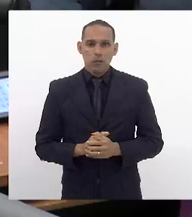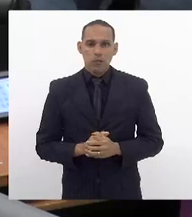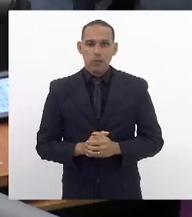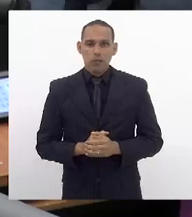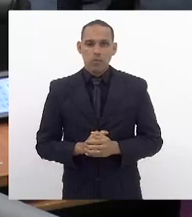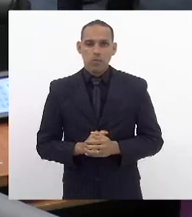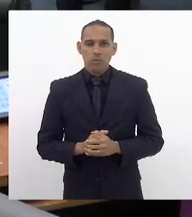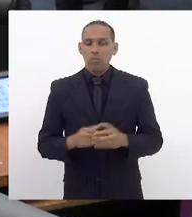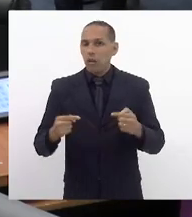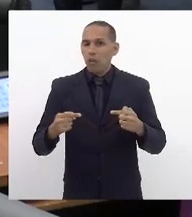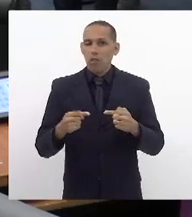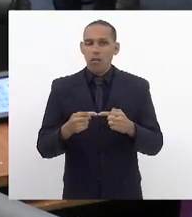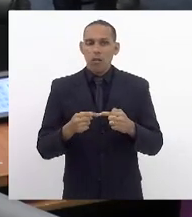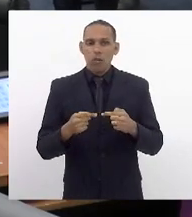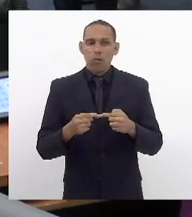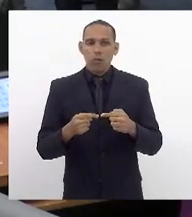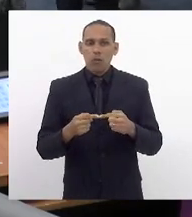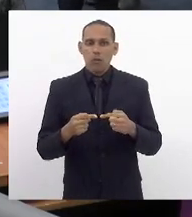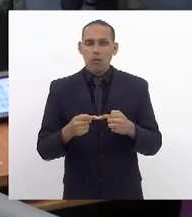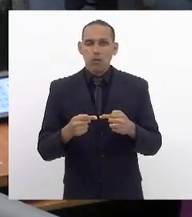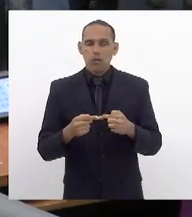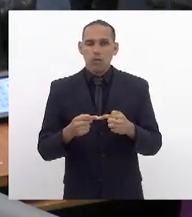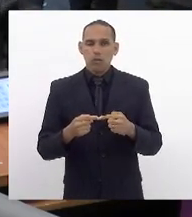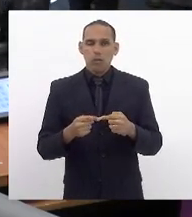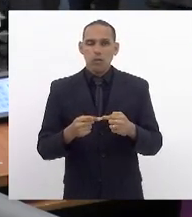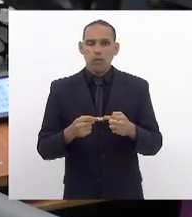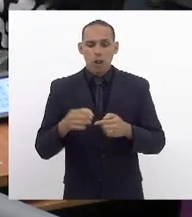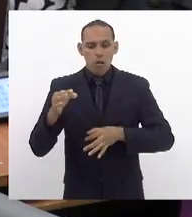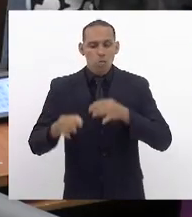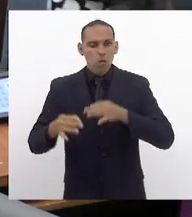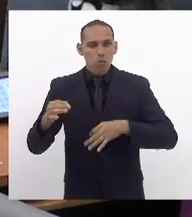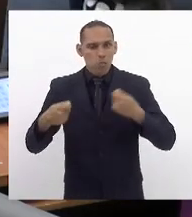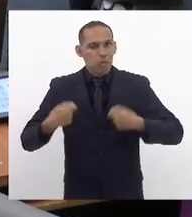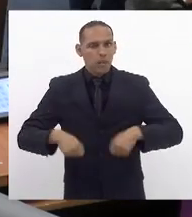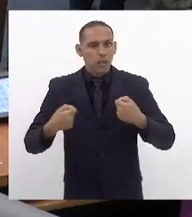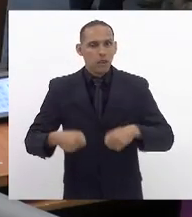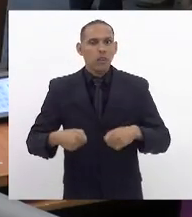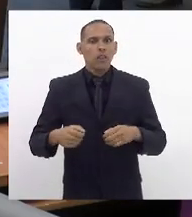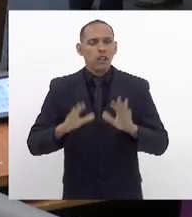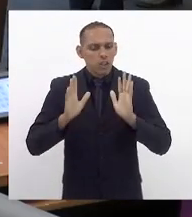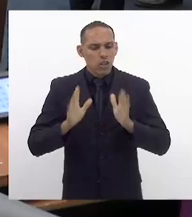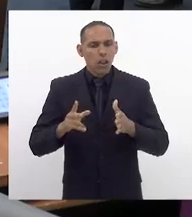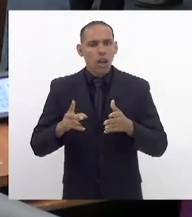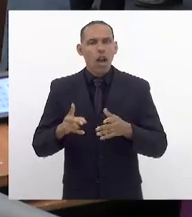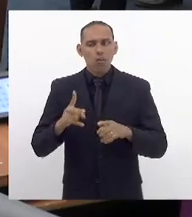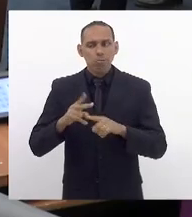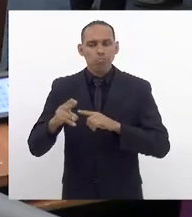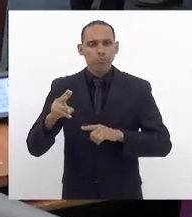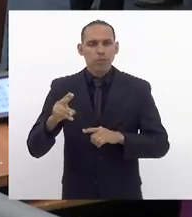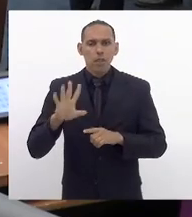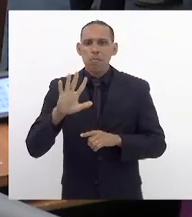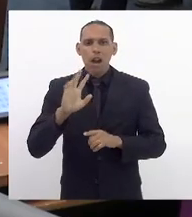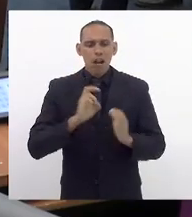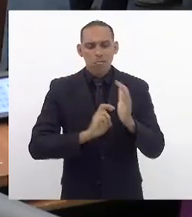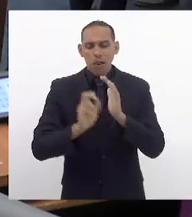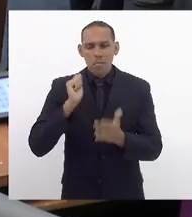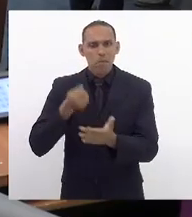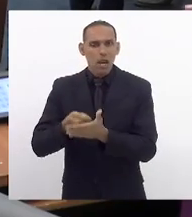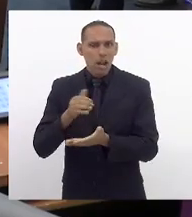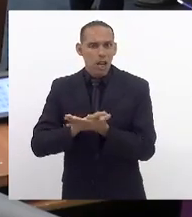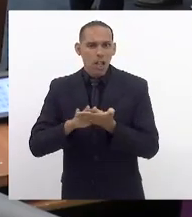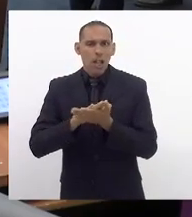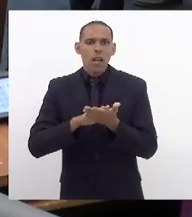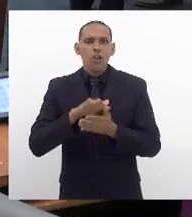Em relação a uma demanda judicial que já transitou, julgou, e o metrô não está pagando, o deputado Átila quer